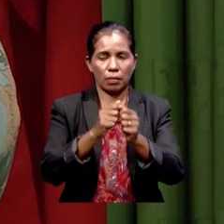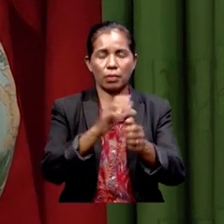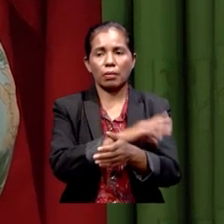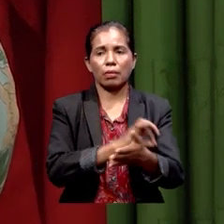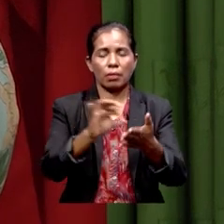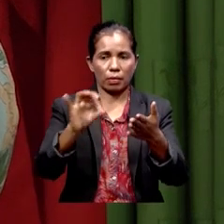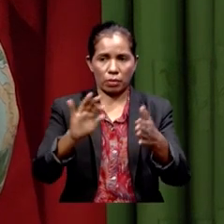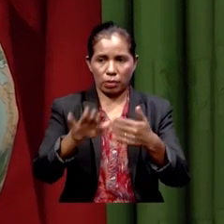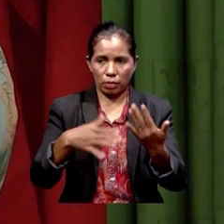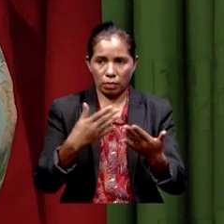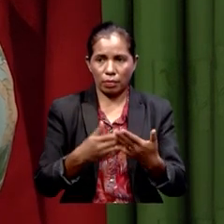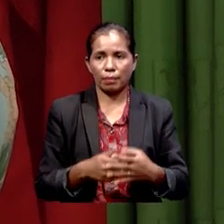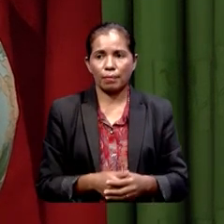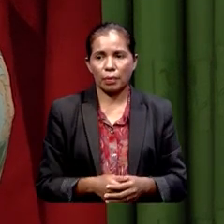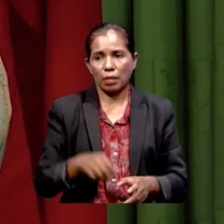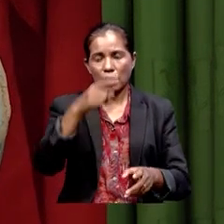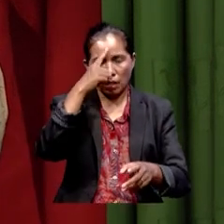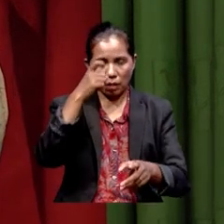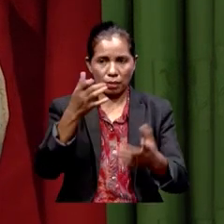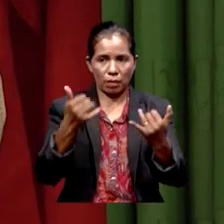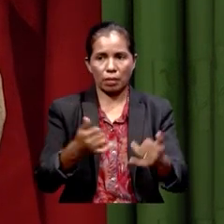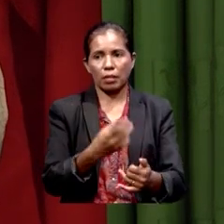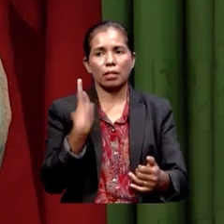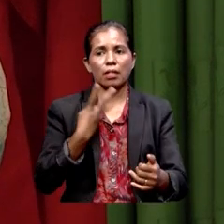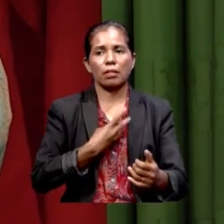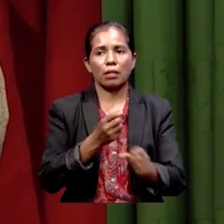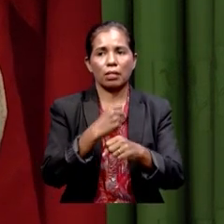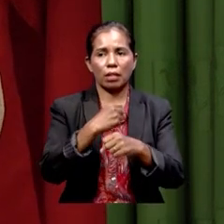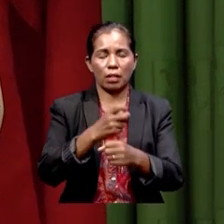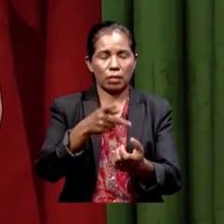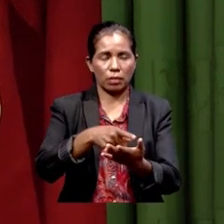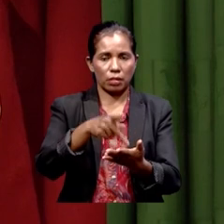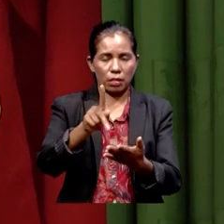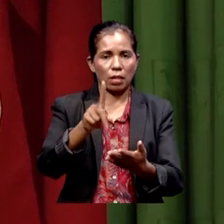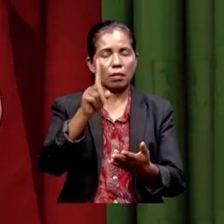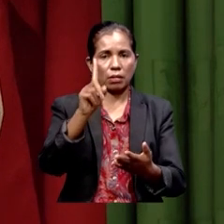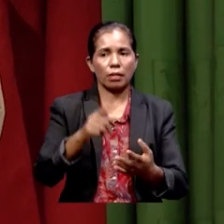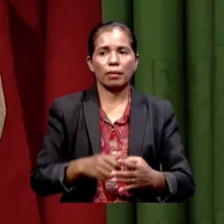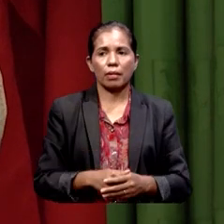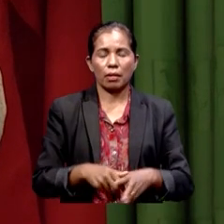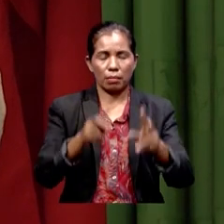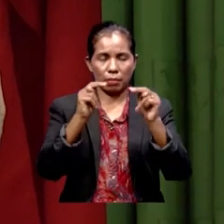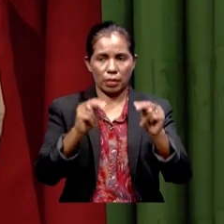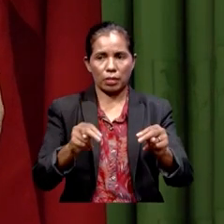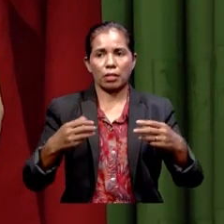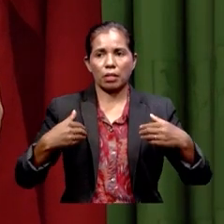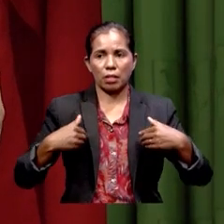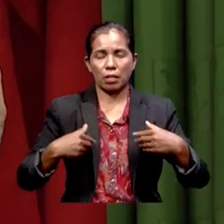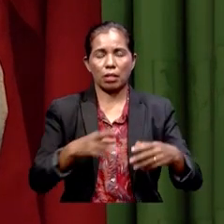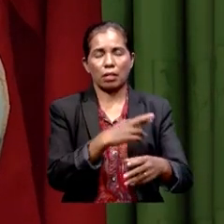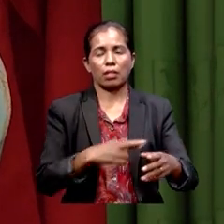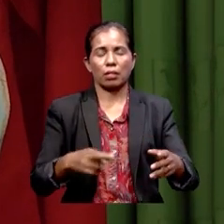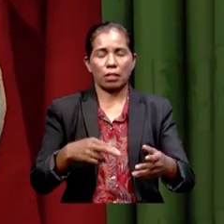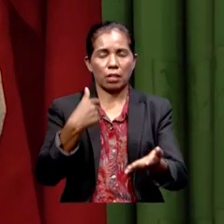akuntabilidade. Tambah ini maka itu tu halau pagamento ida. Precisa ia faturas na